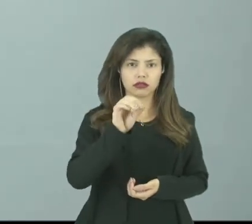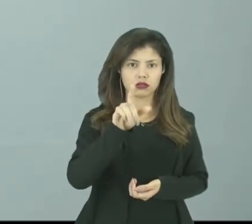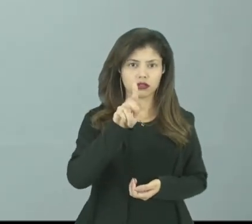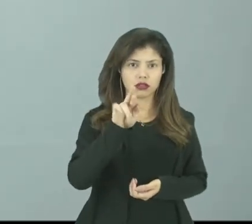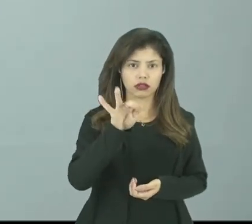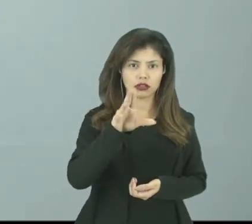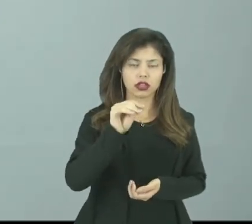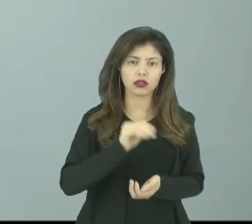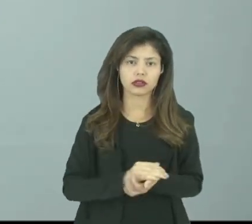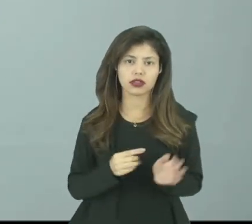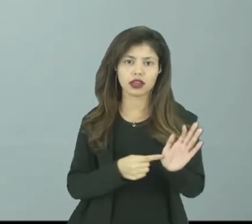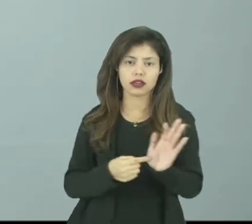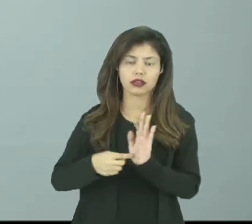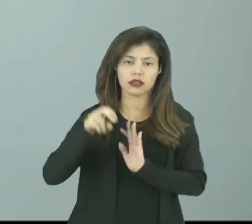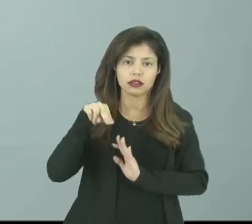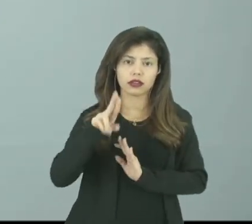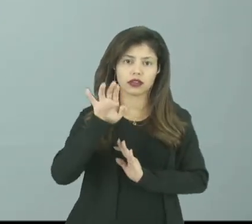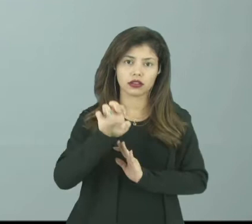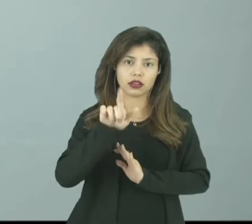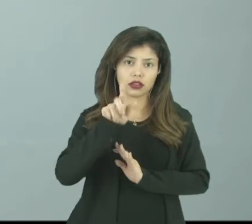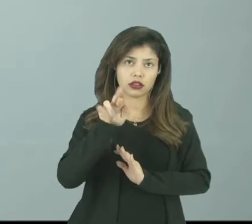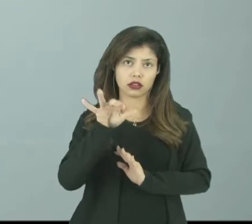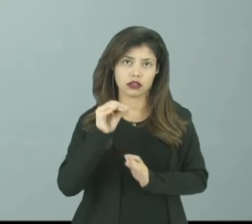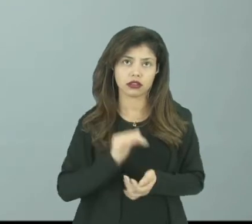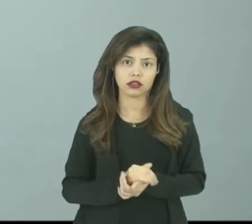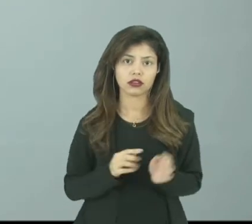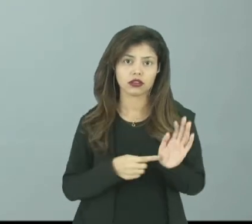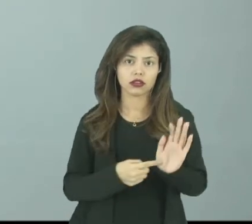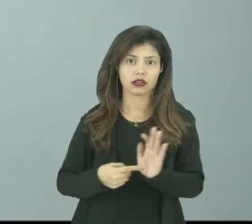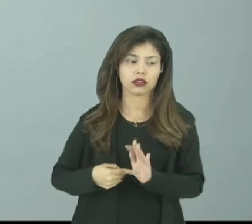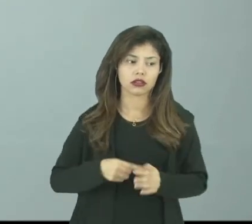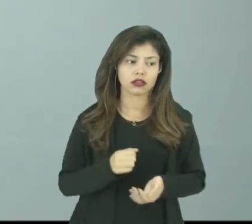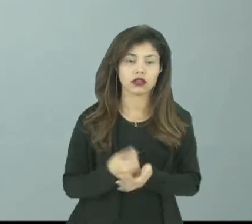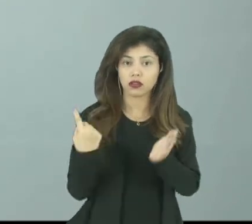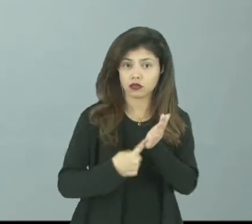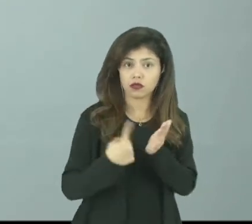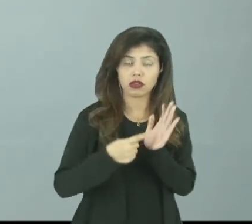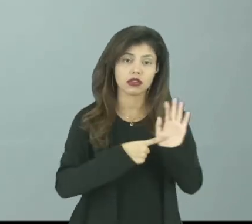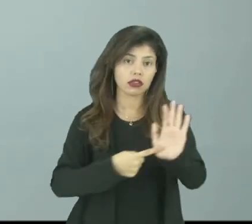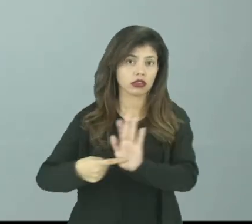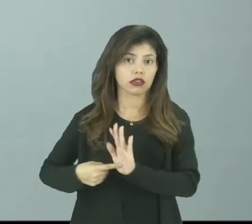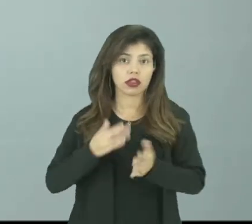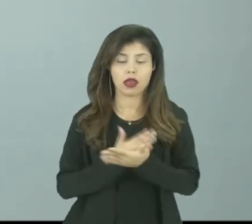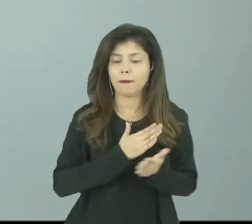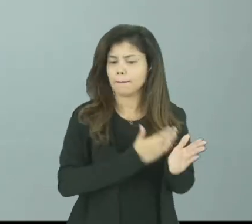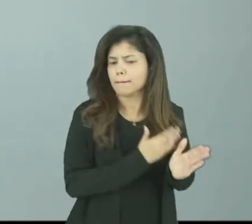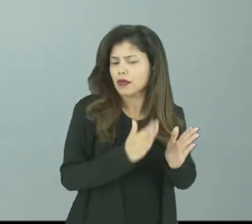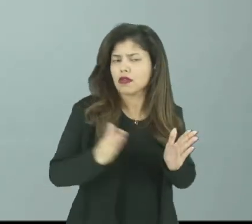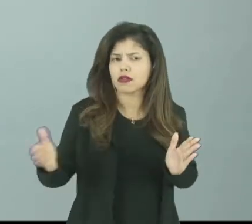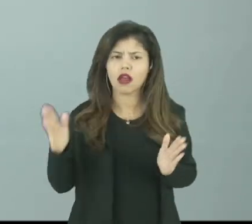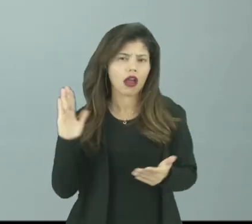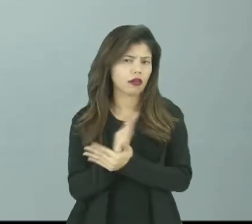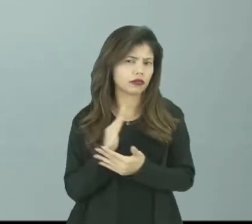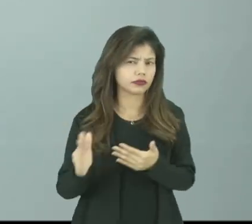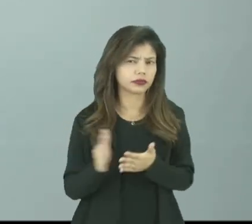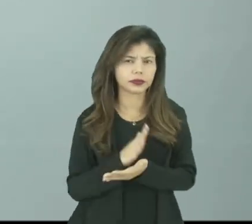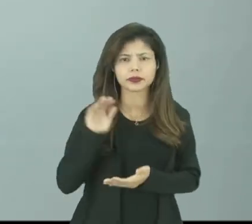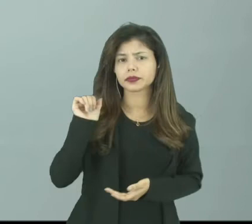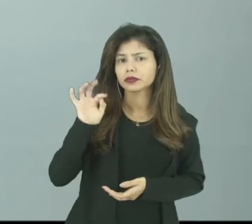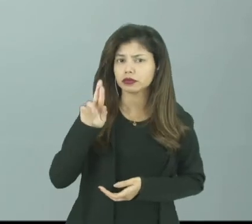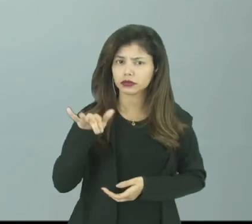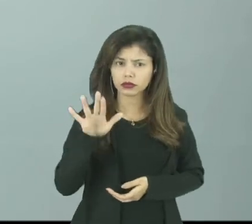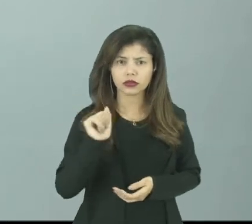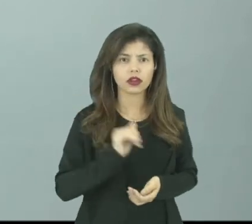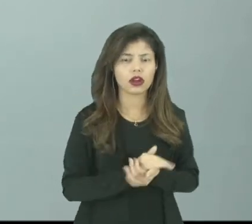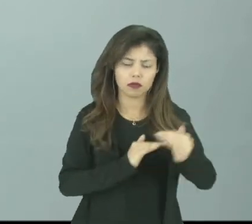um rei, com alguém maior, e ele vai passar algumas autonomia para